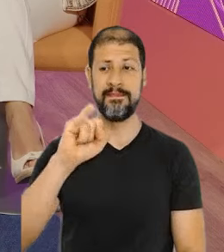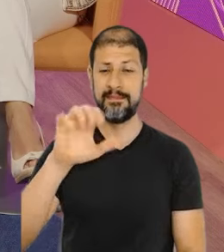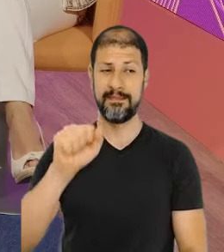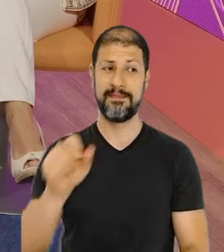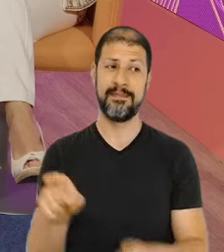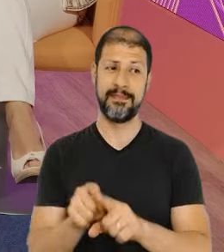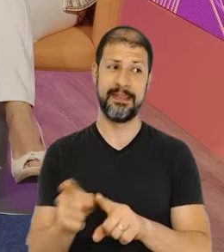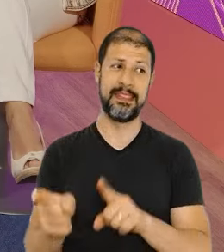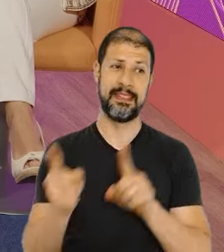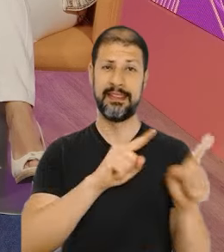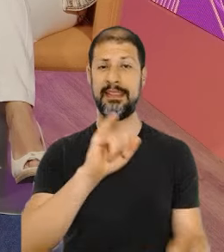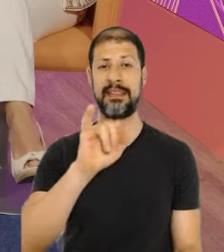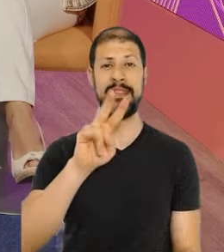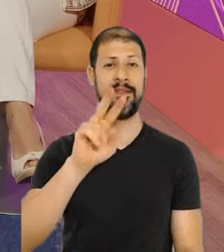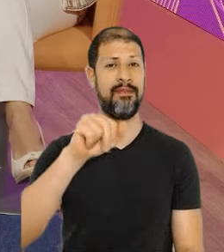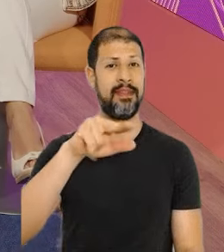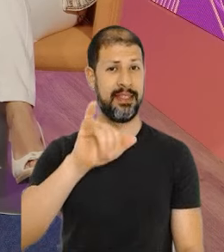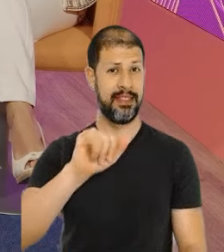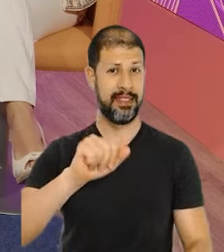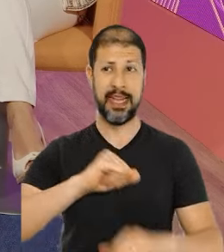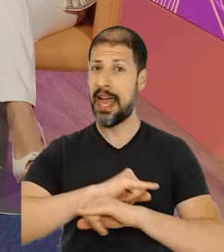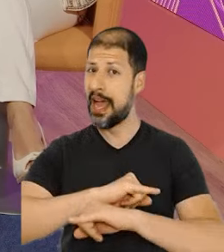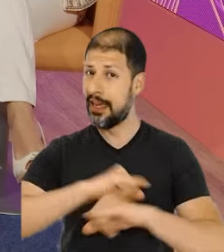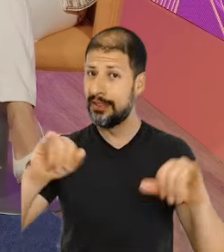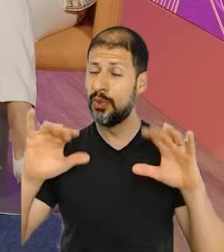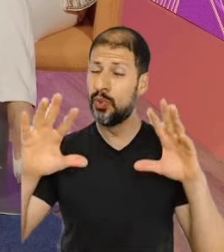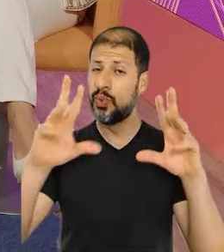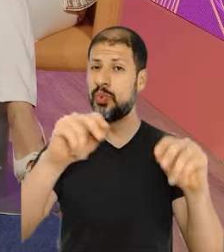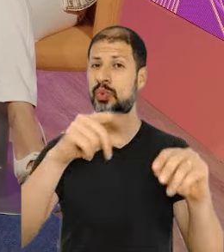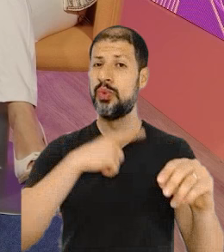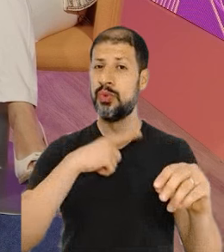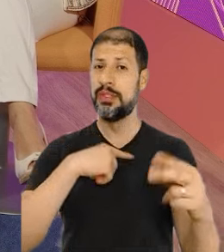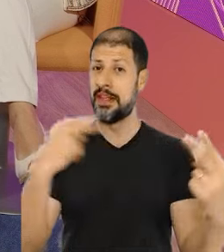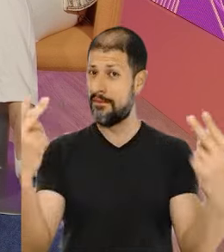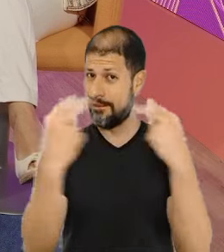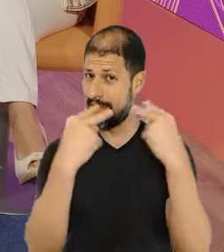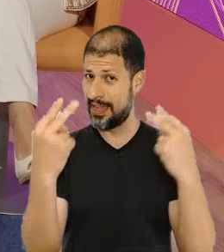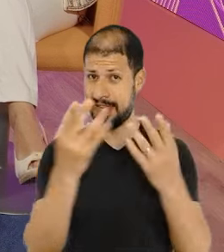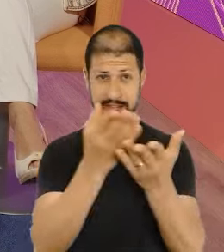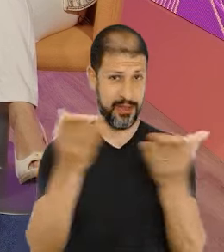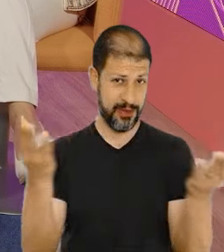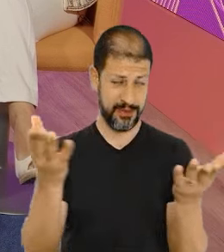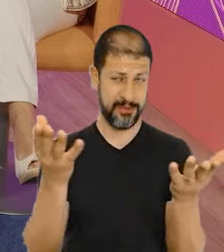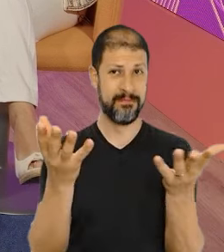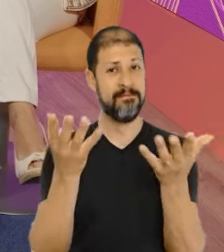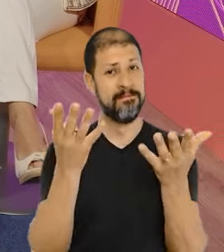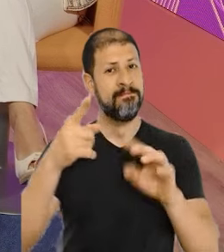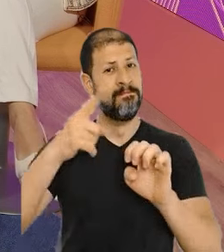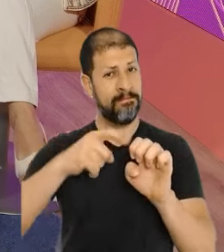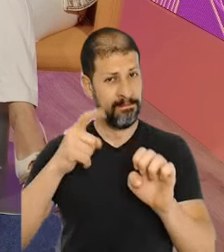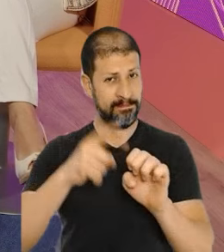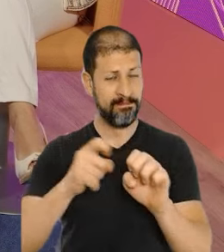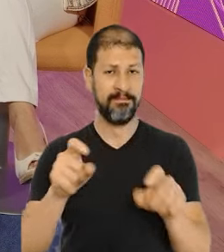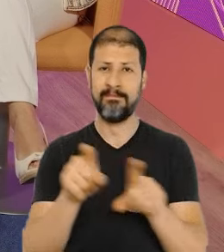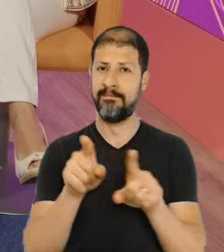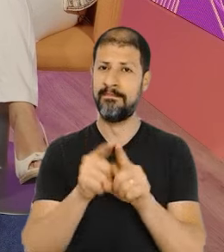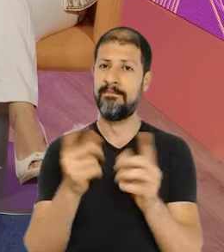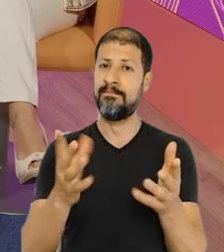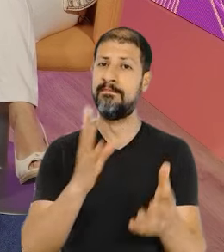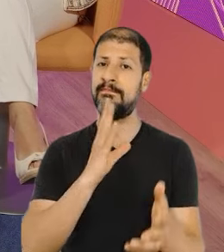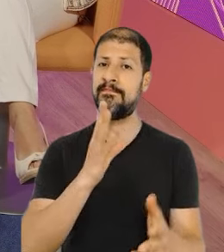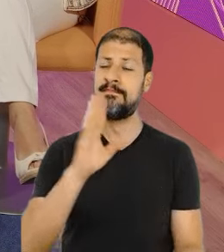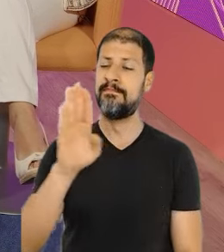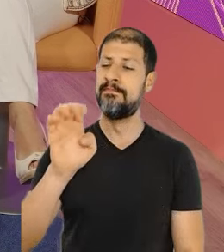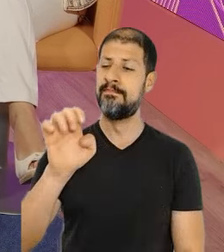Pria deixar uma mensagem para quem tá nos assistindo que queira empreender que queira conhecer o